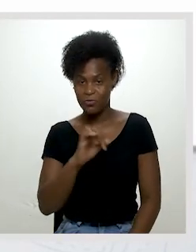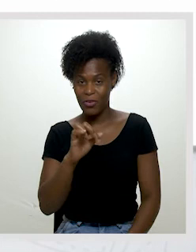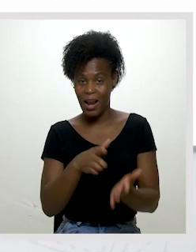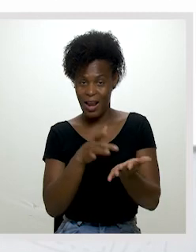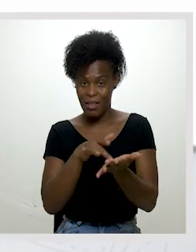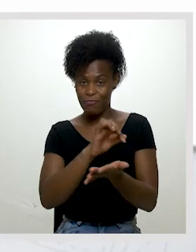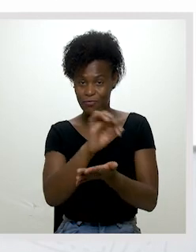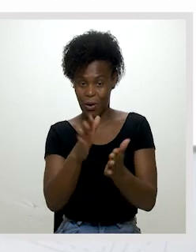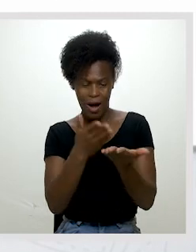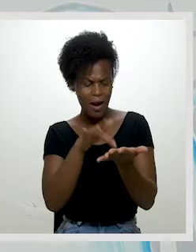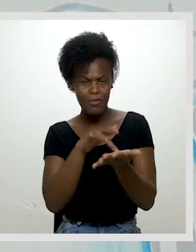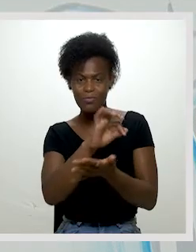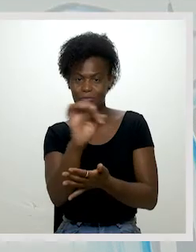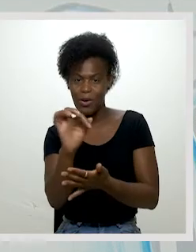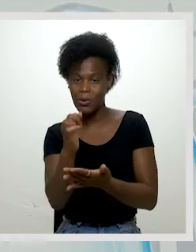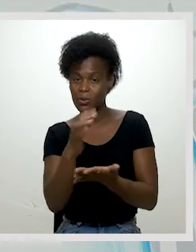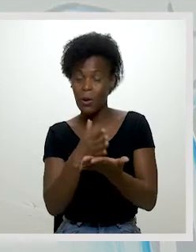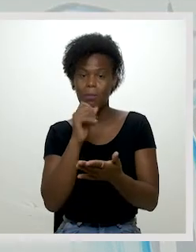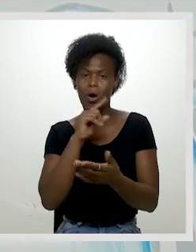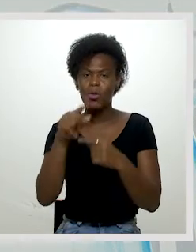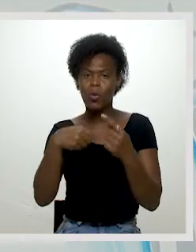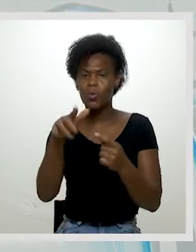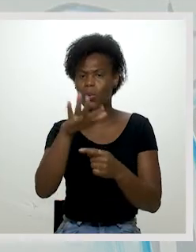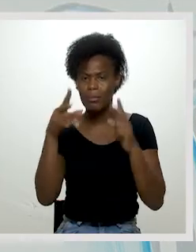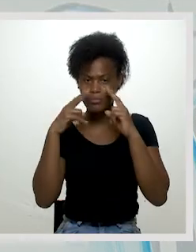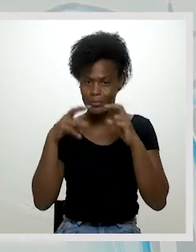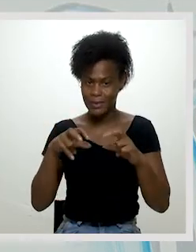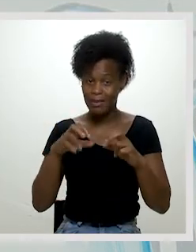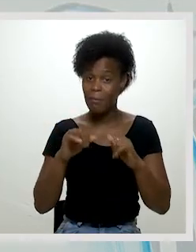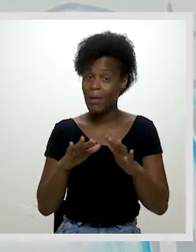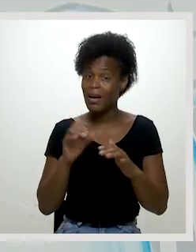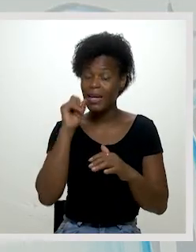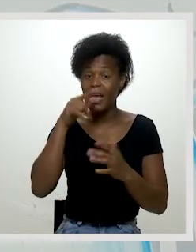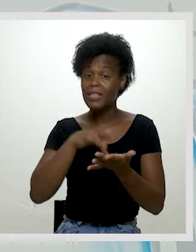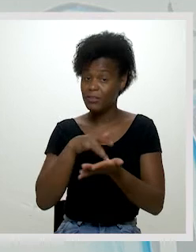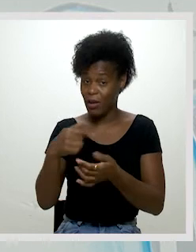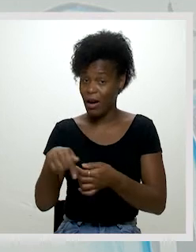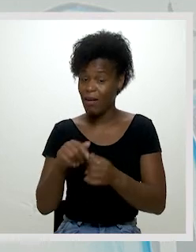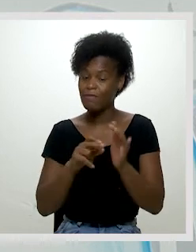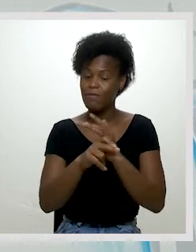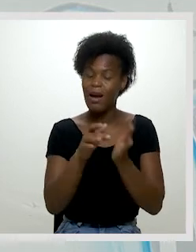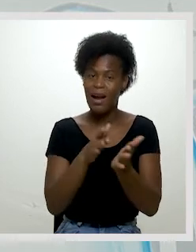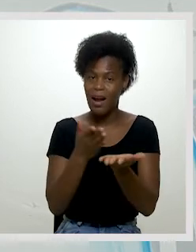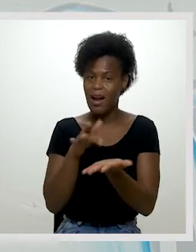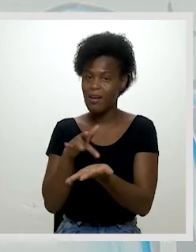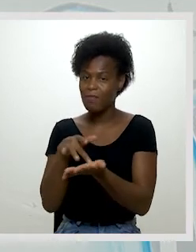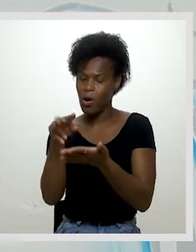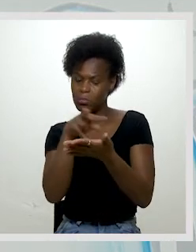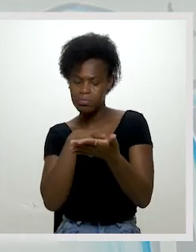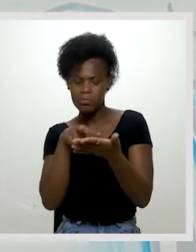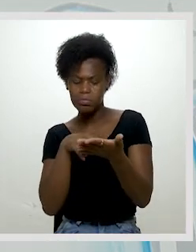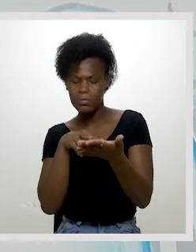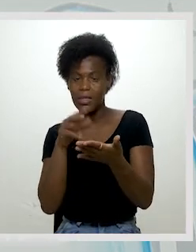da vida. Vocês vão lá no manual, não só, podem pesquisar noutras fontes, mas para quem tem manual, vai lá no manual, faz